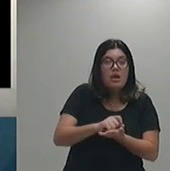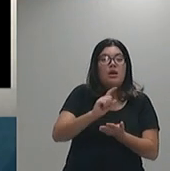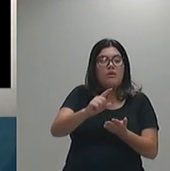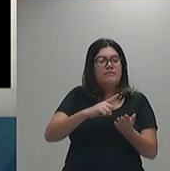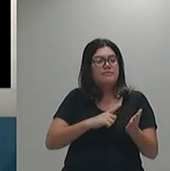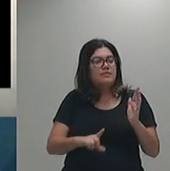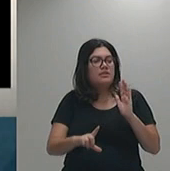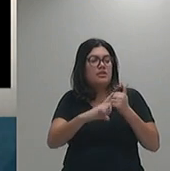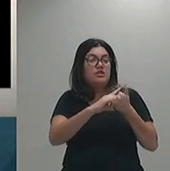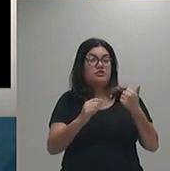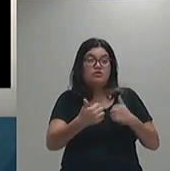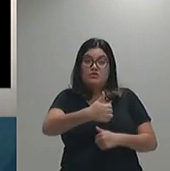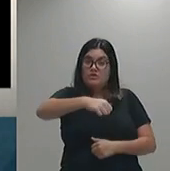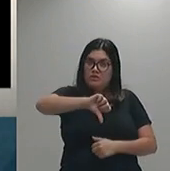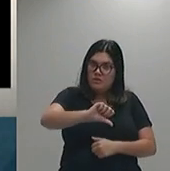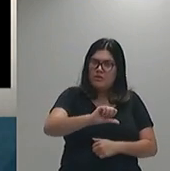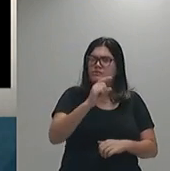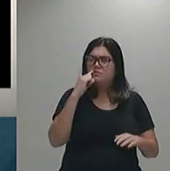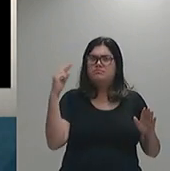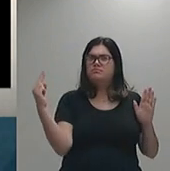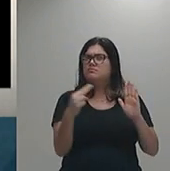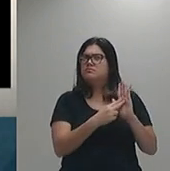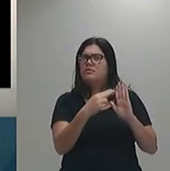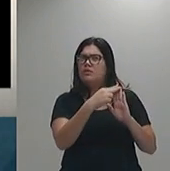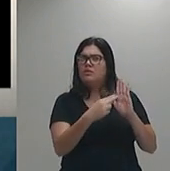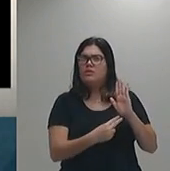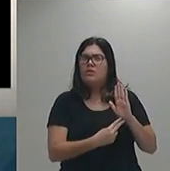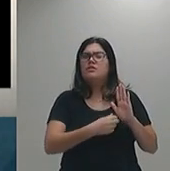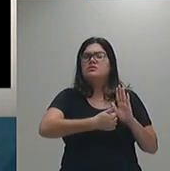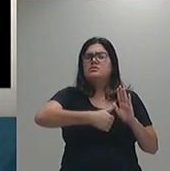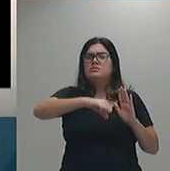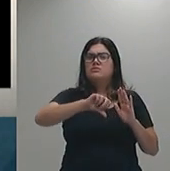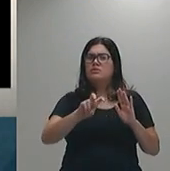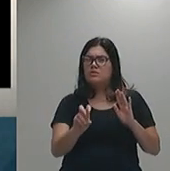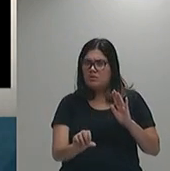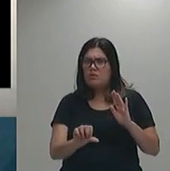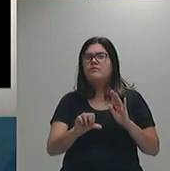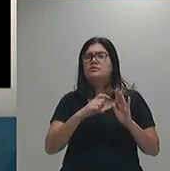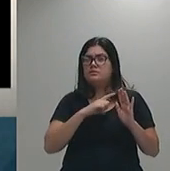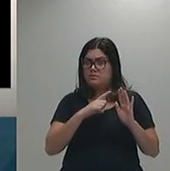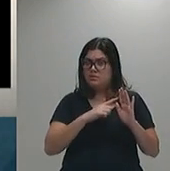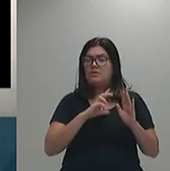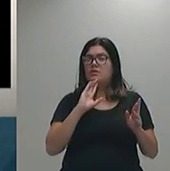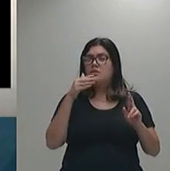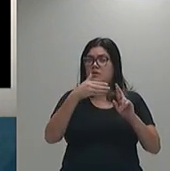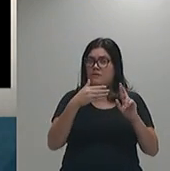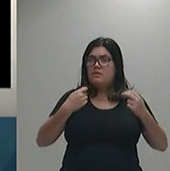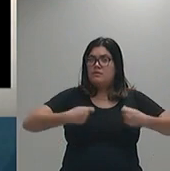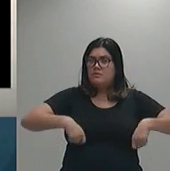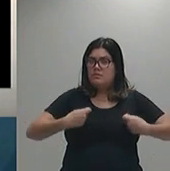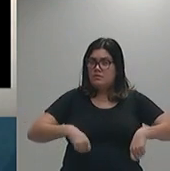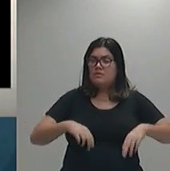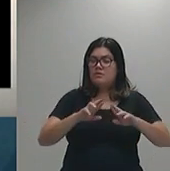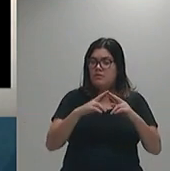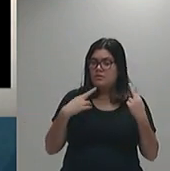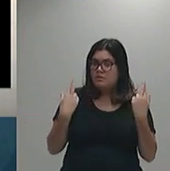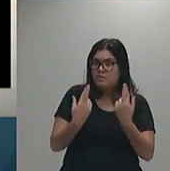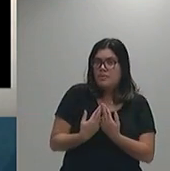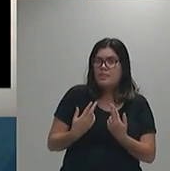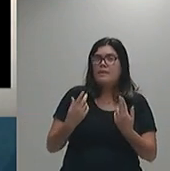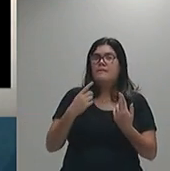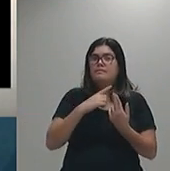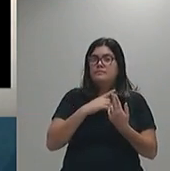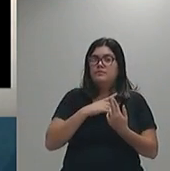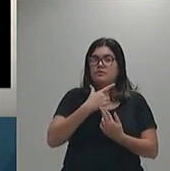19 baixo olhar Norma no 159 tá lá a referência à necessidade da Assembleia no 246 não